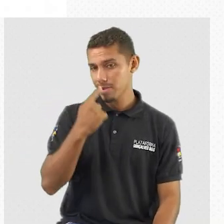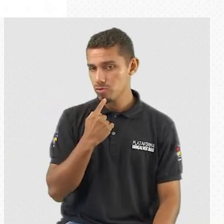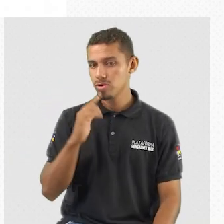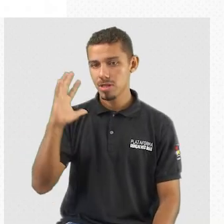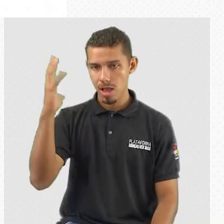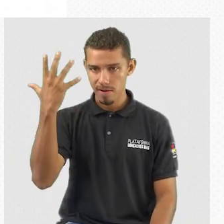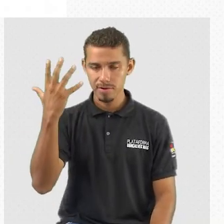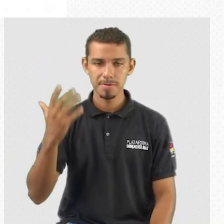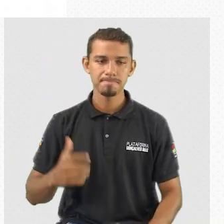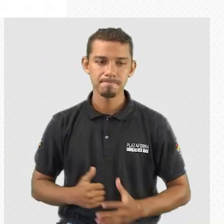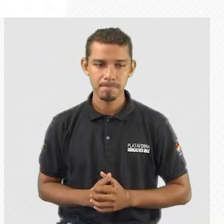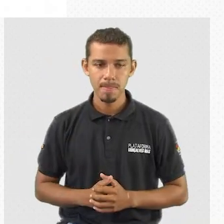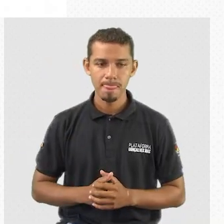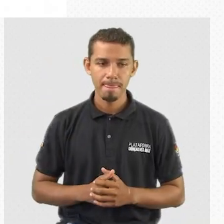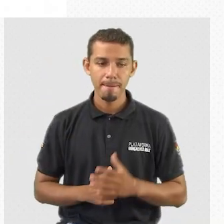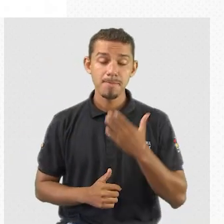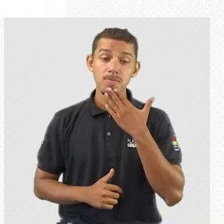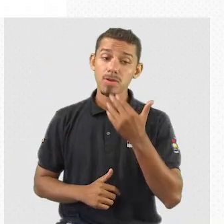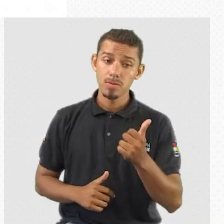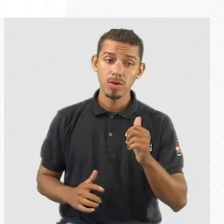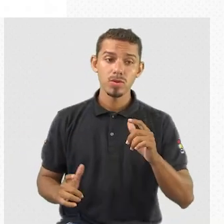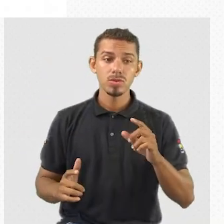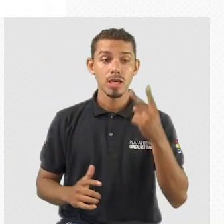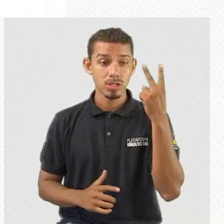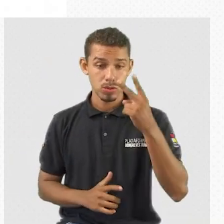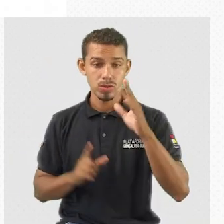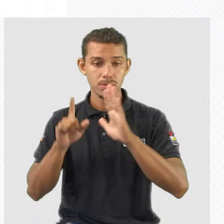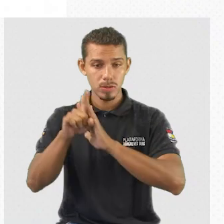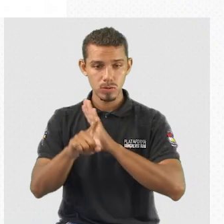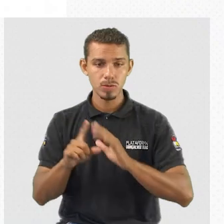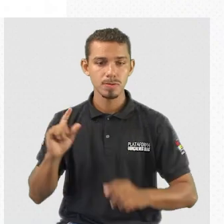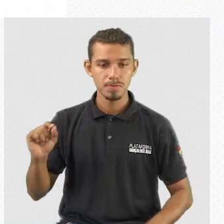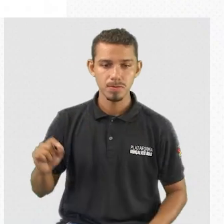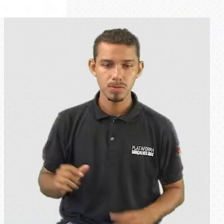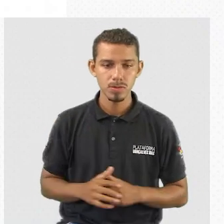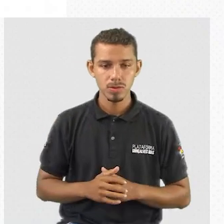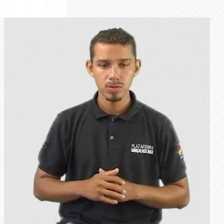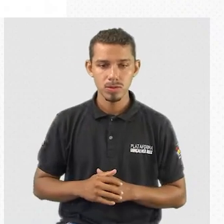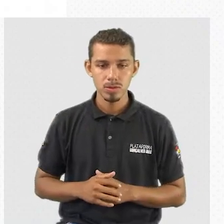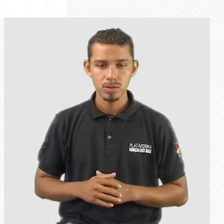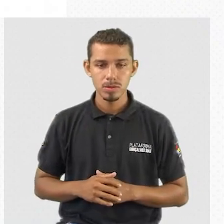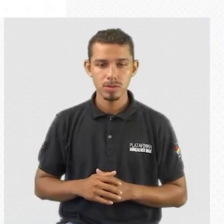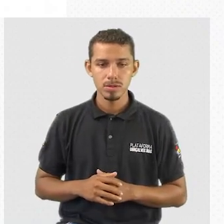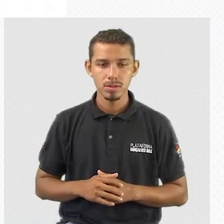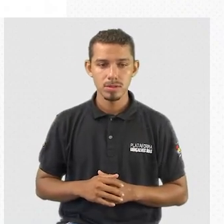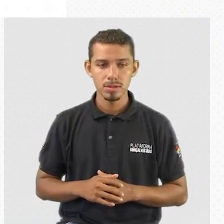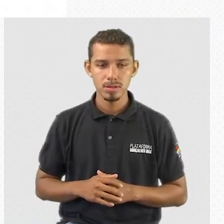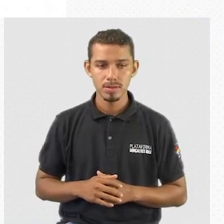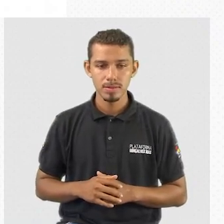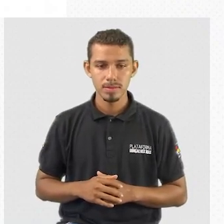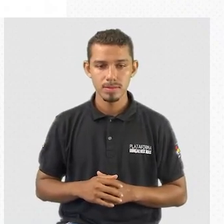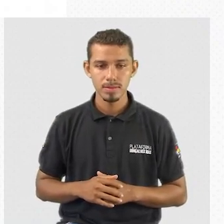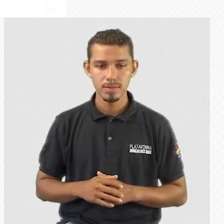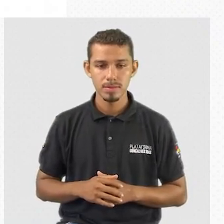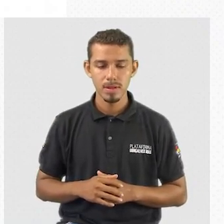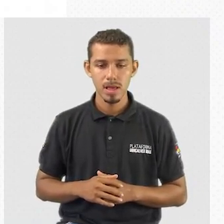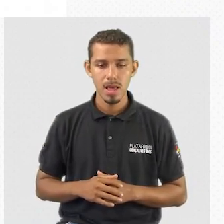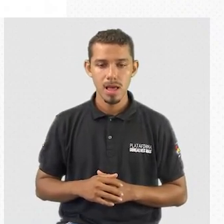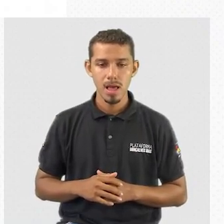árvore? Ou melhor, a segunda pergunta: a palavra árvore,